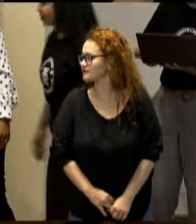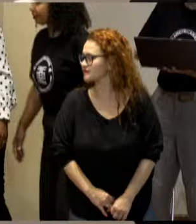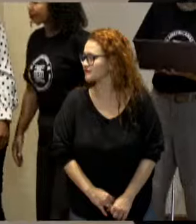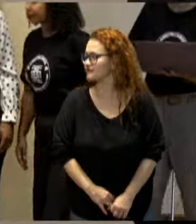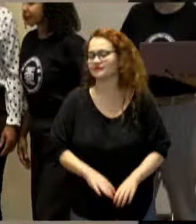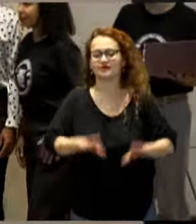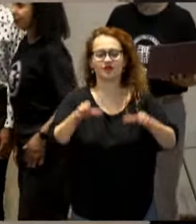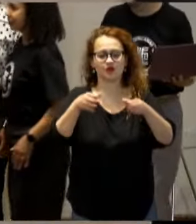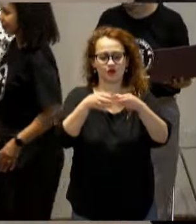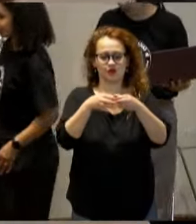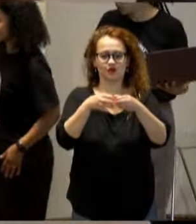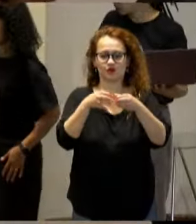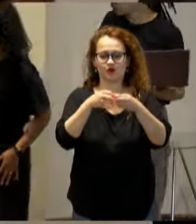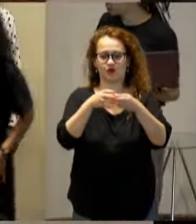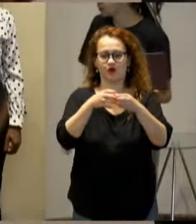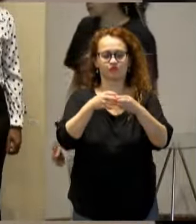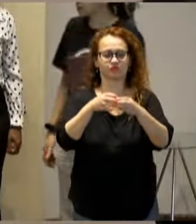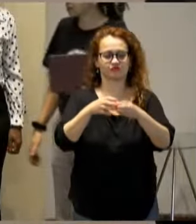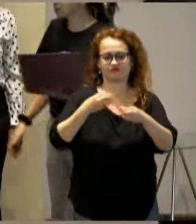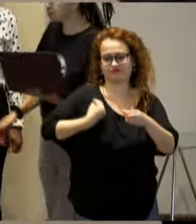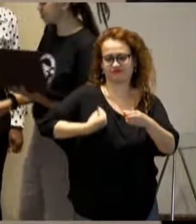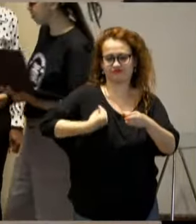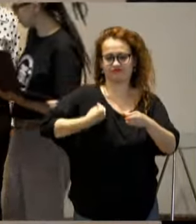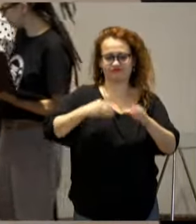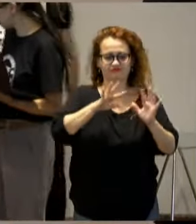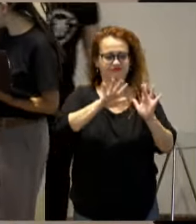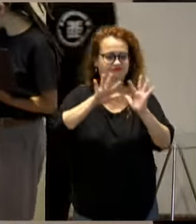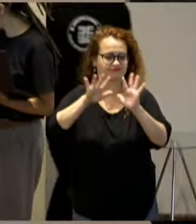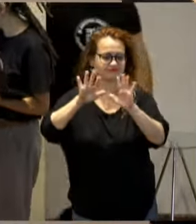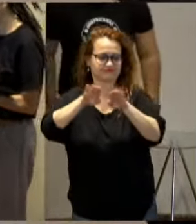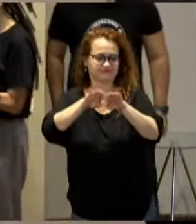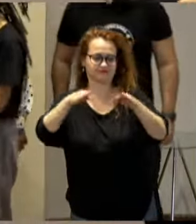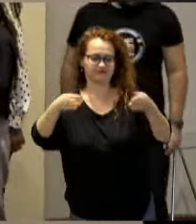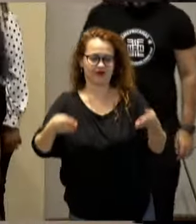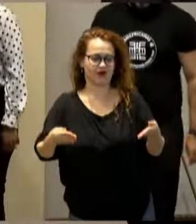Americanas, estão todas aqui no palco? Vem, Tami.